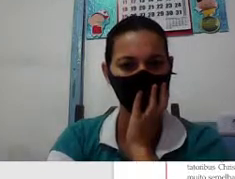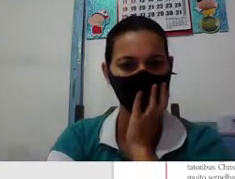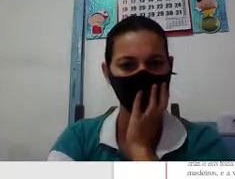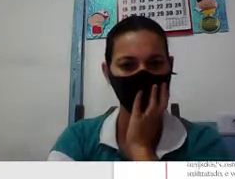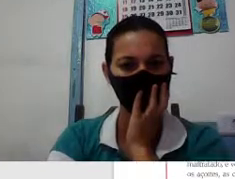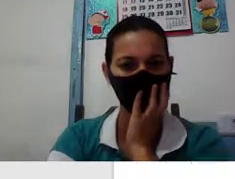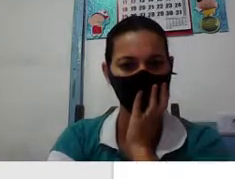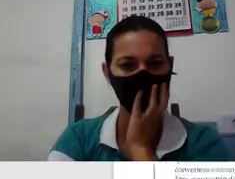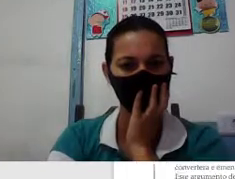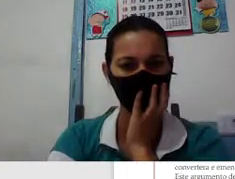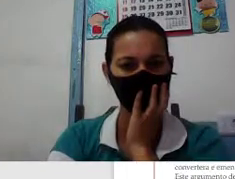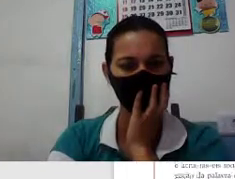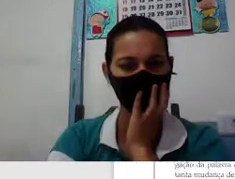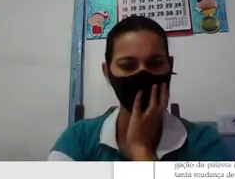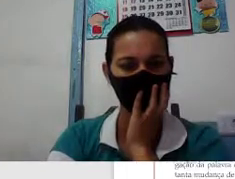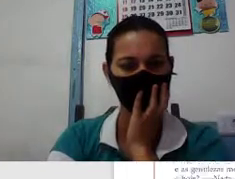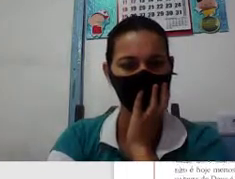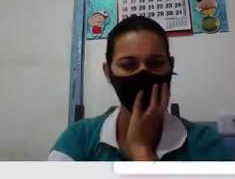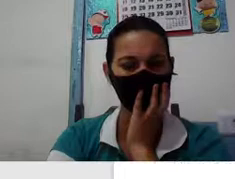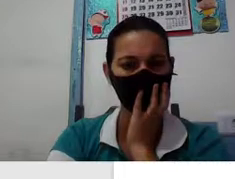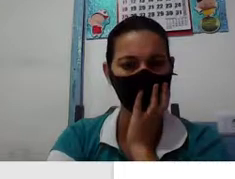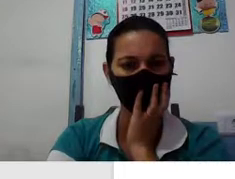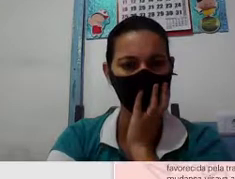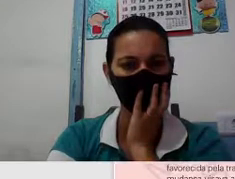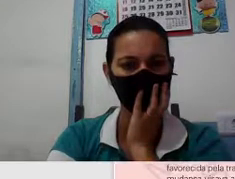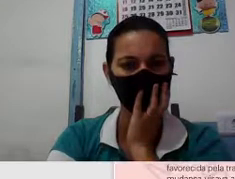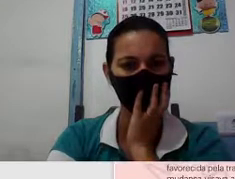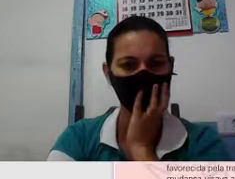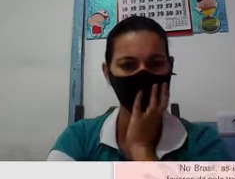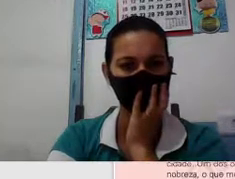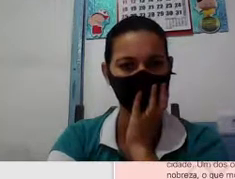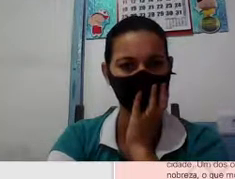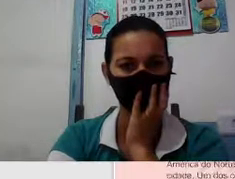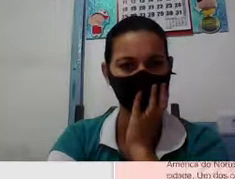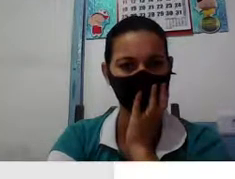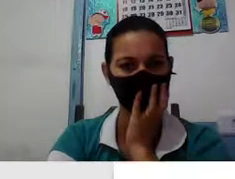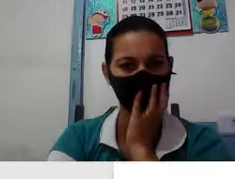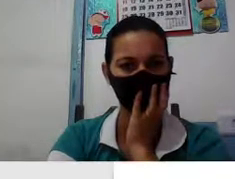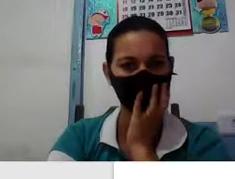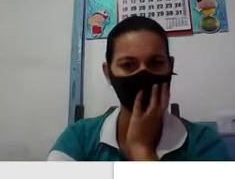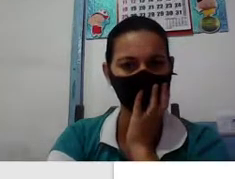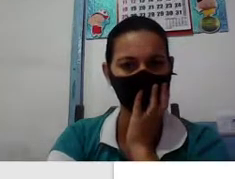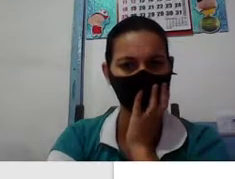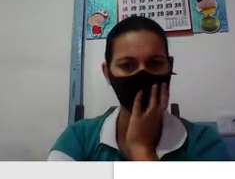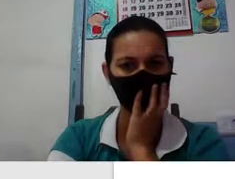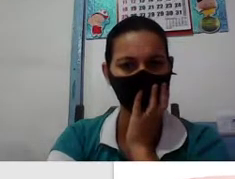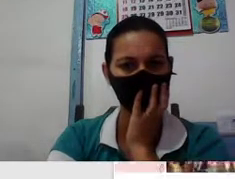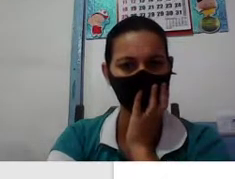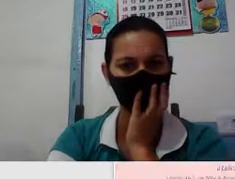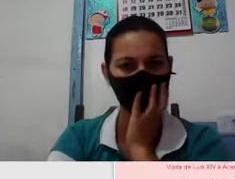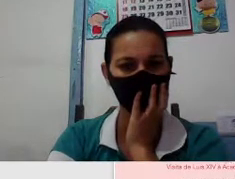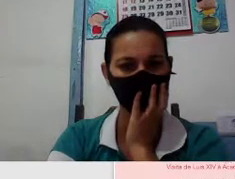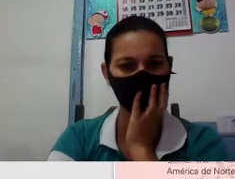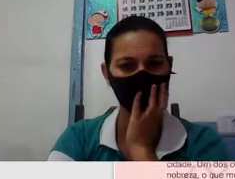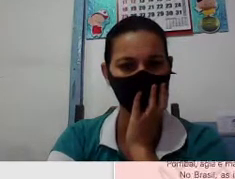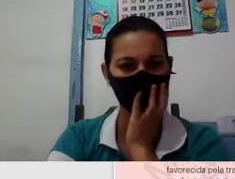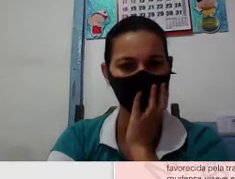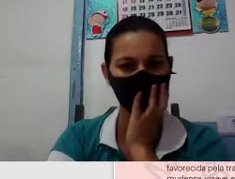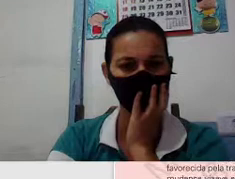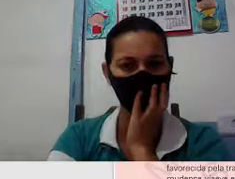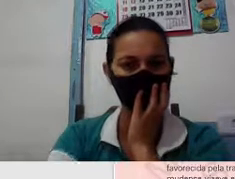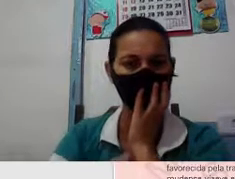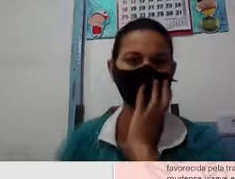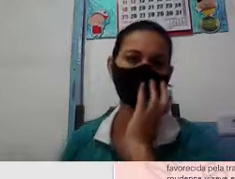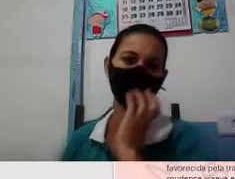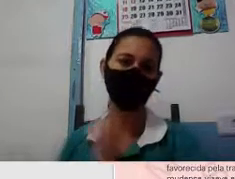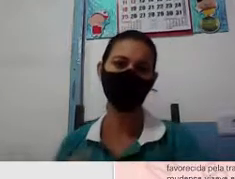transformação humanista era combater os privilégios da nobreza, que motivou a Revolução Francesa. No que diz respeito a Portugal,